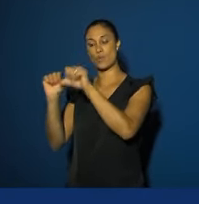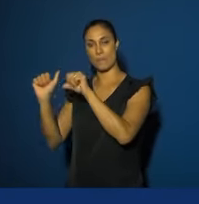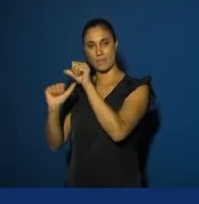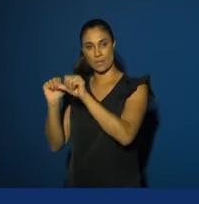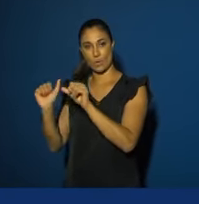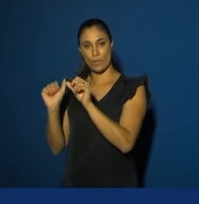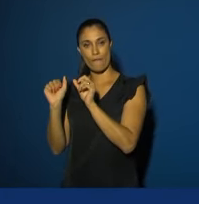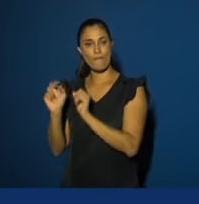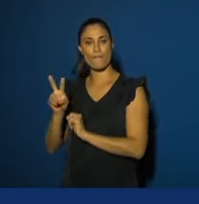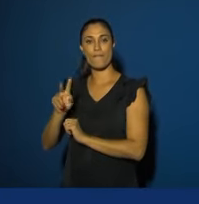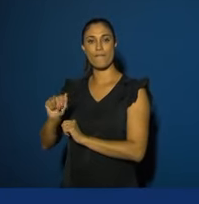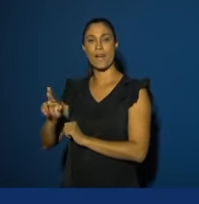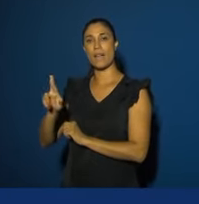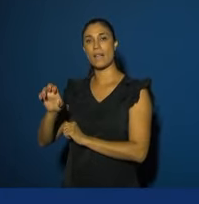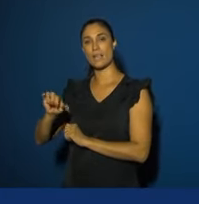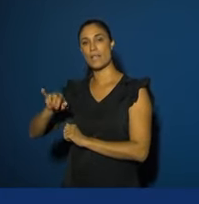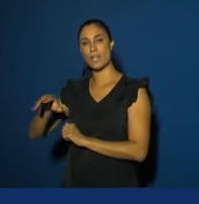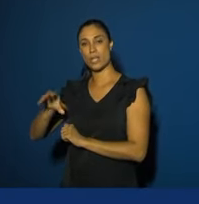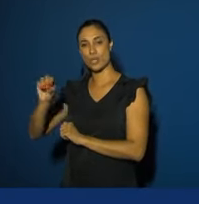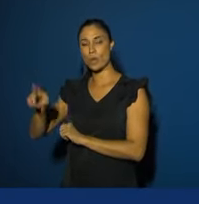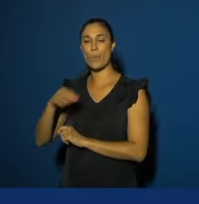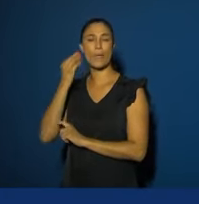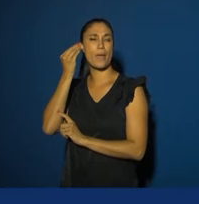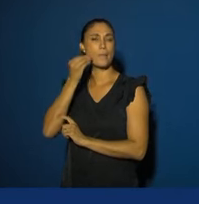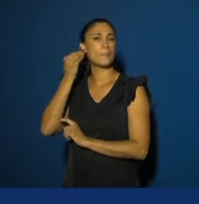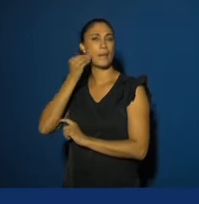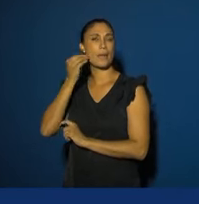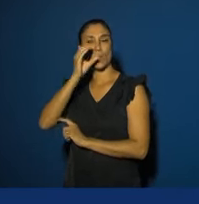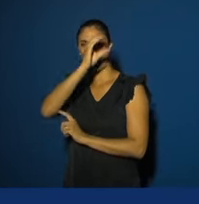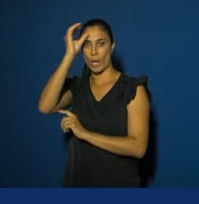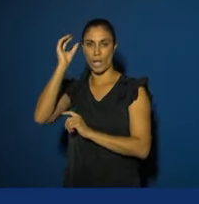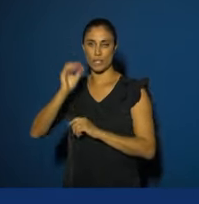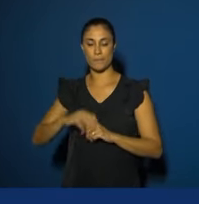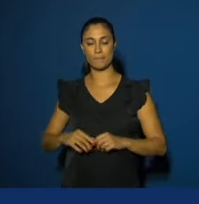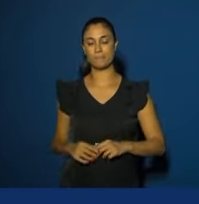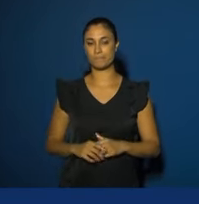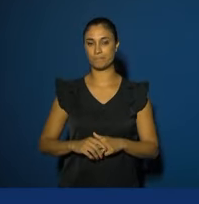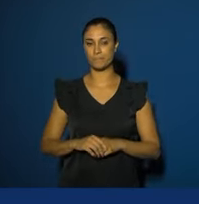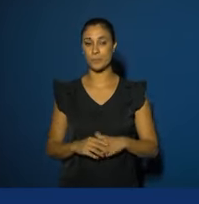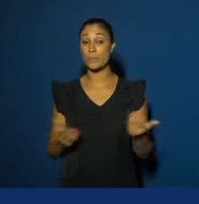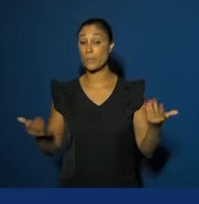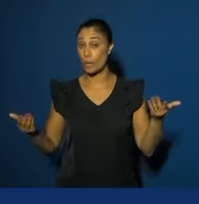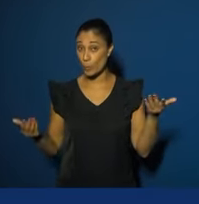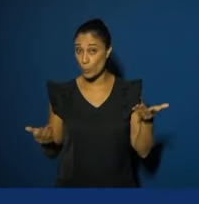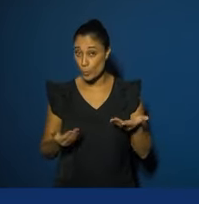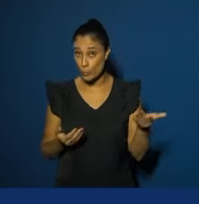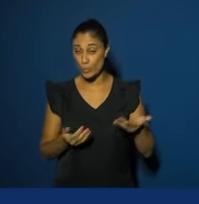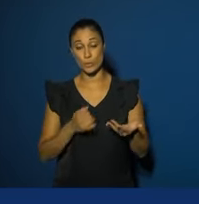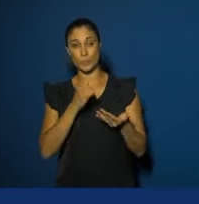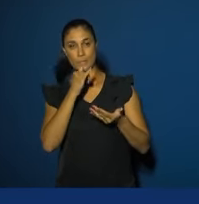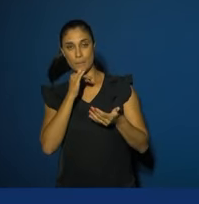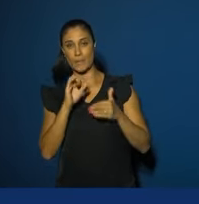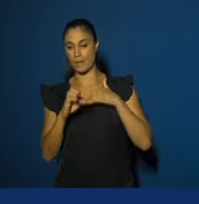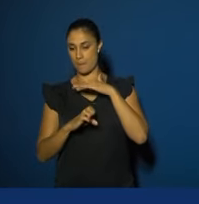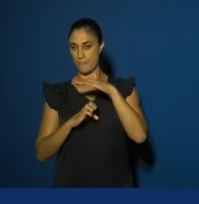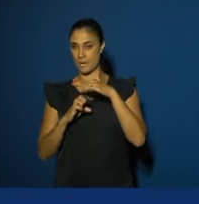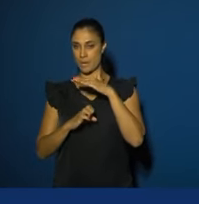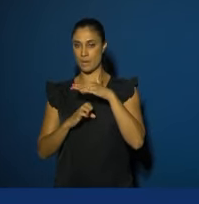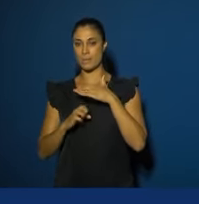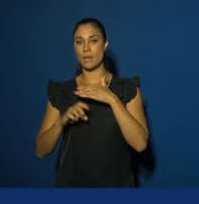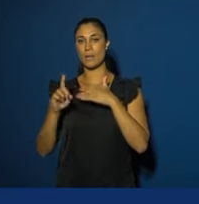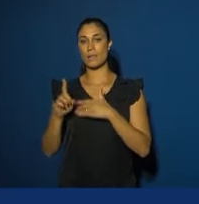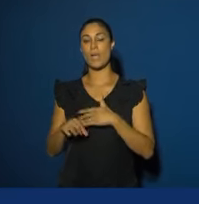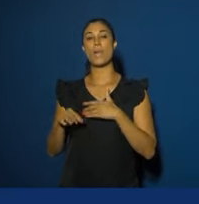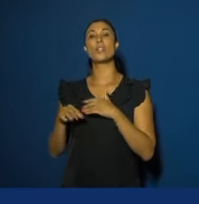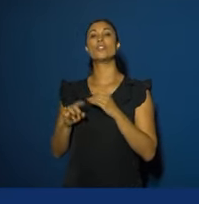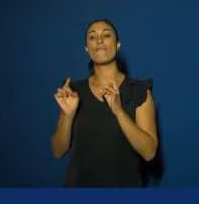varejo que é um pouco das da experiência do Consumidor né Eh hoje a gente na empresa eh uma empresa de